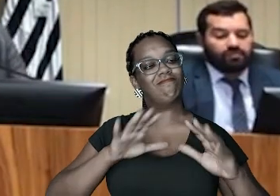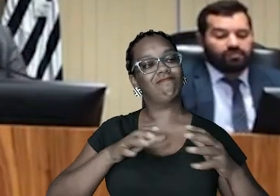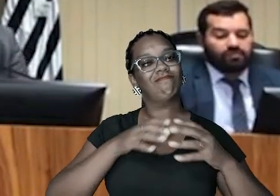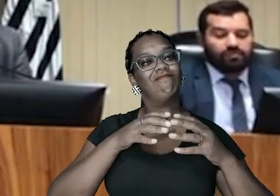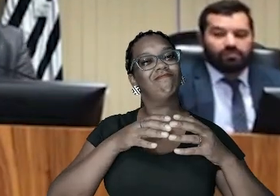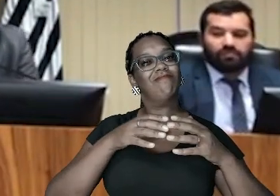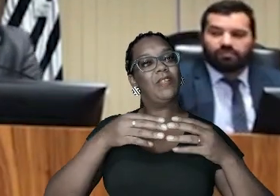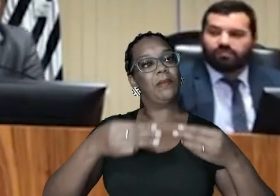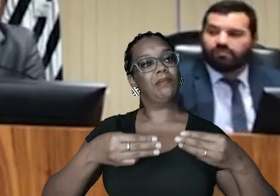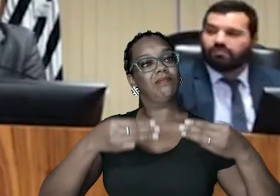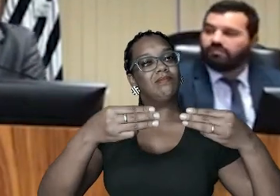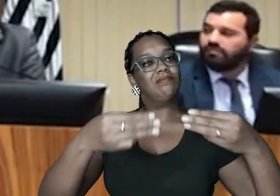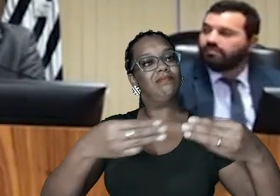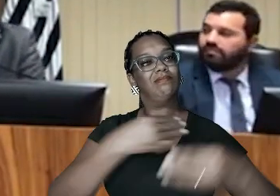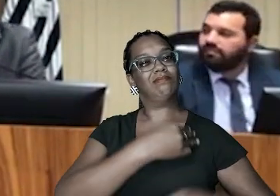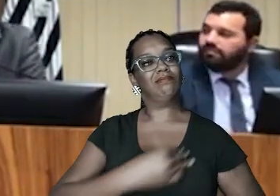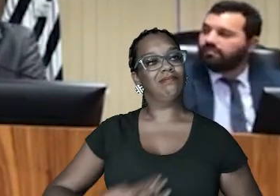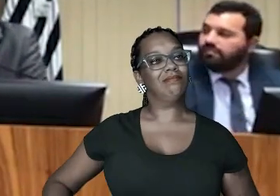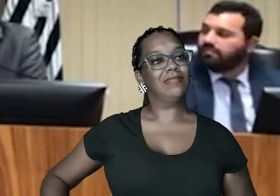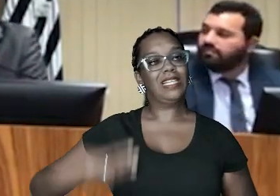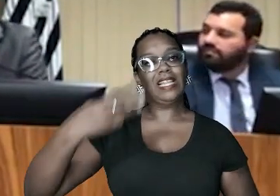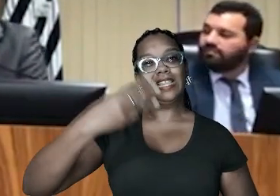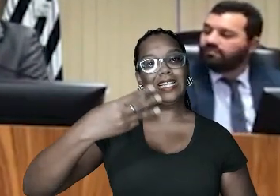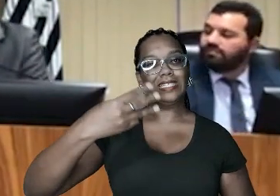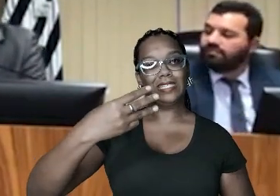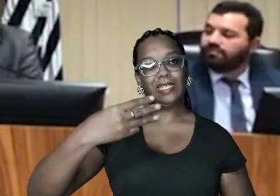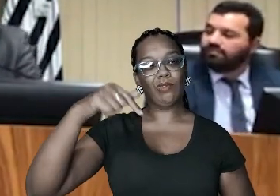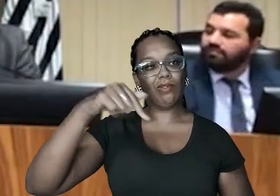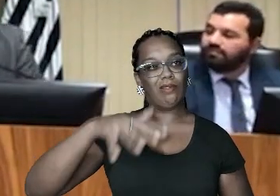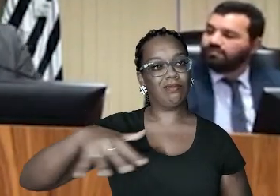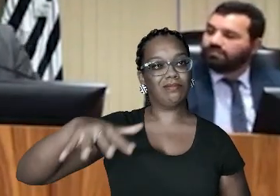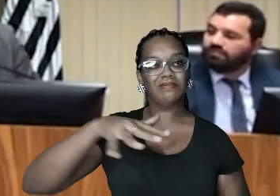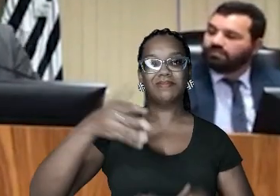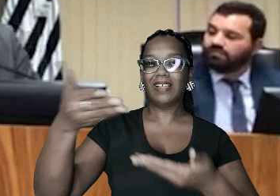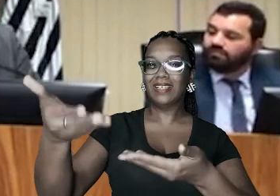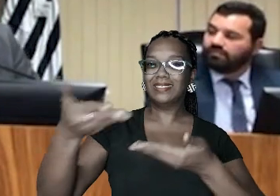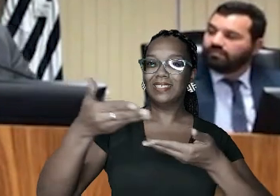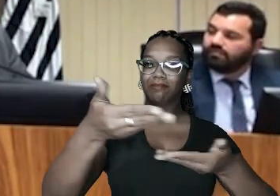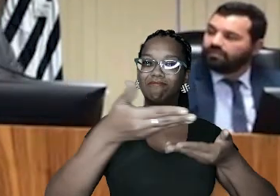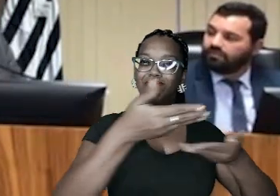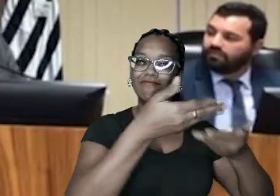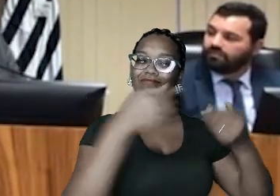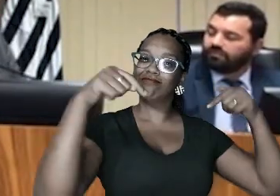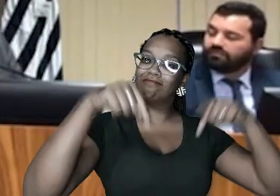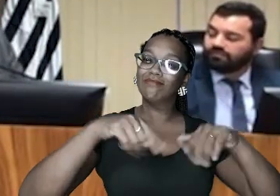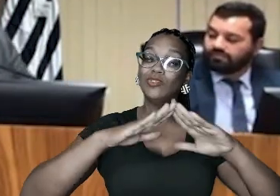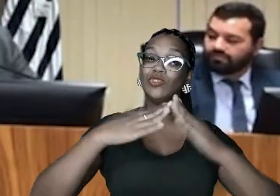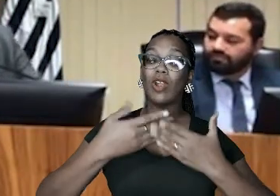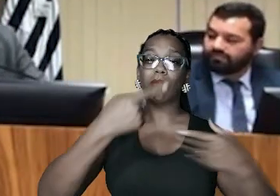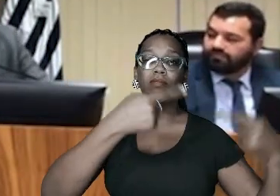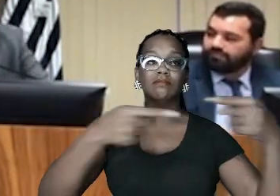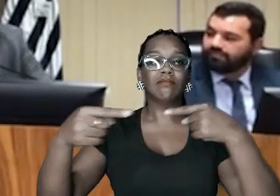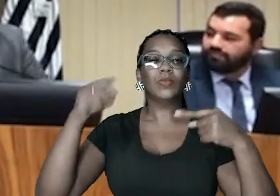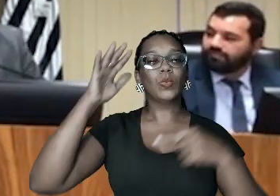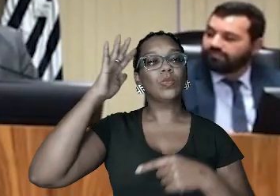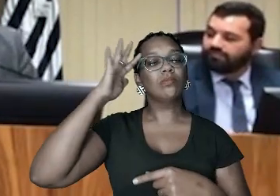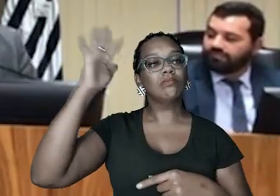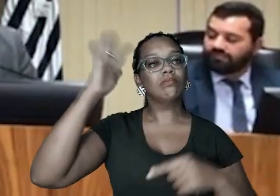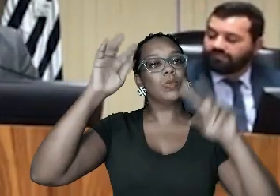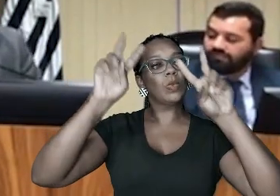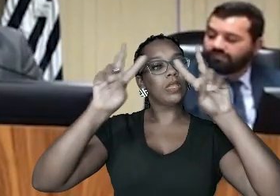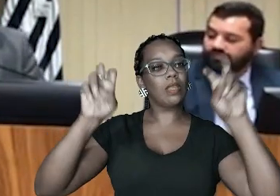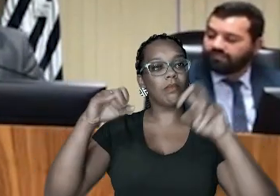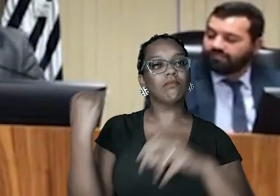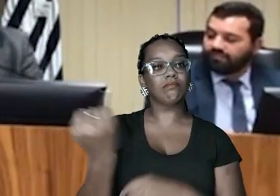é uma satisfação muito grande para escola de magistrados Justiça Federal da Terceira Região recebemos aqui